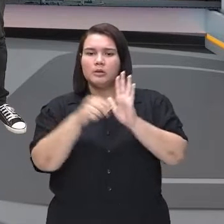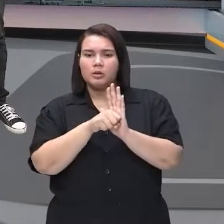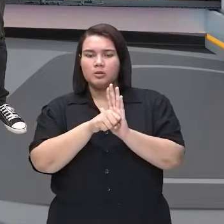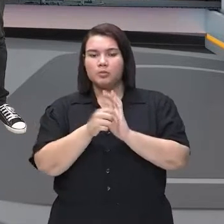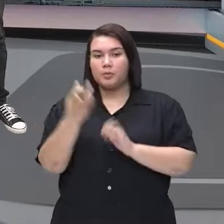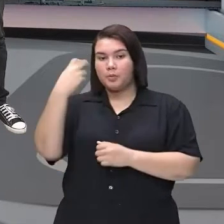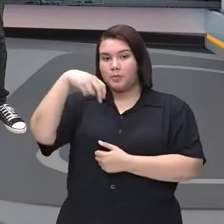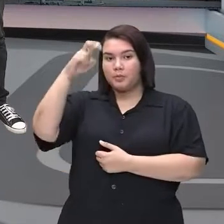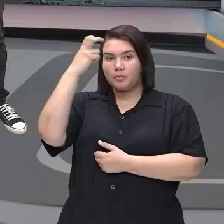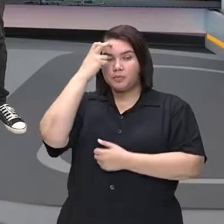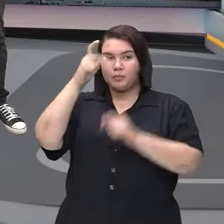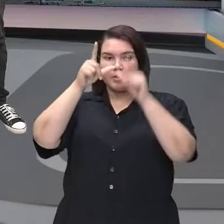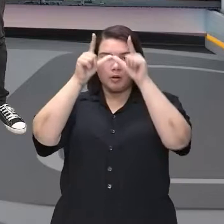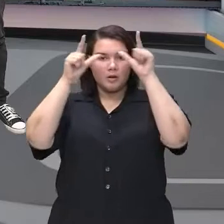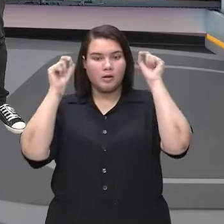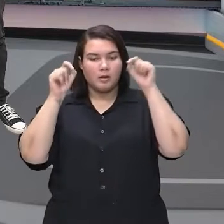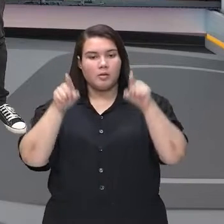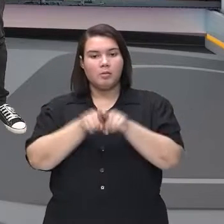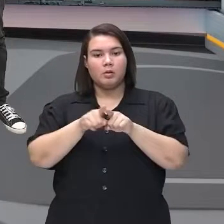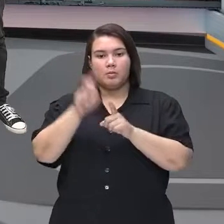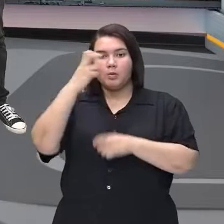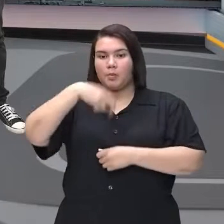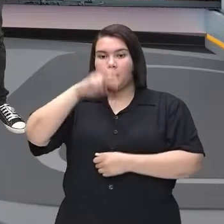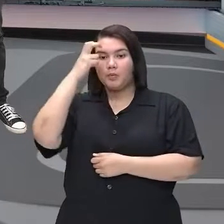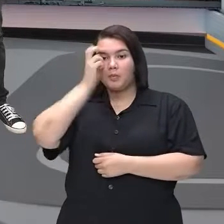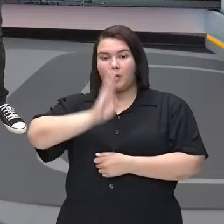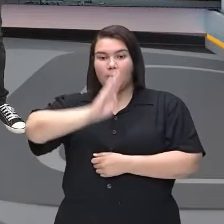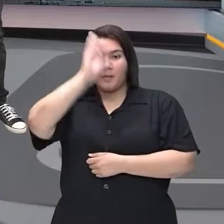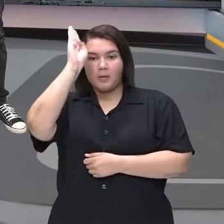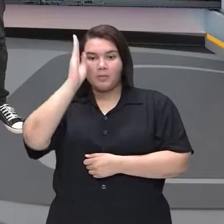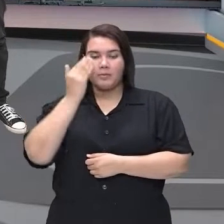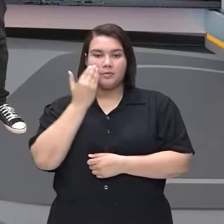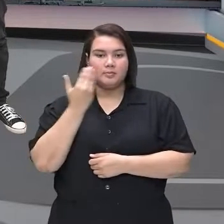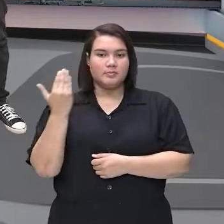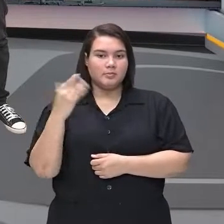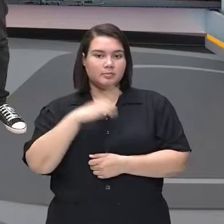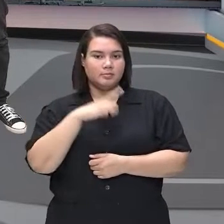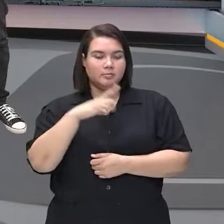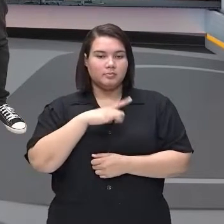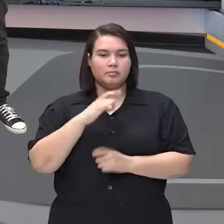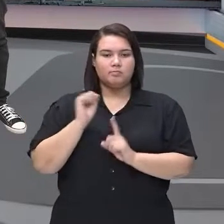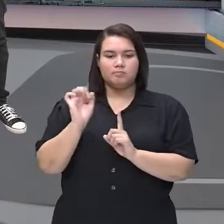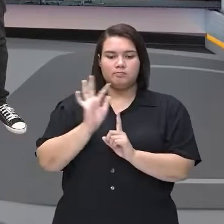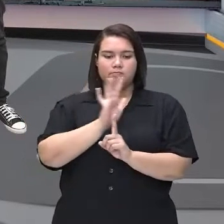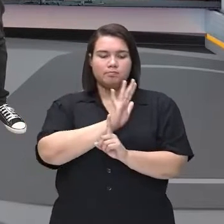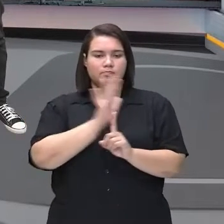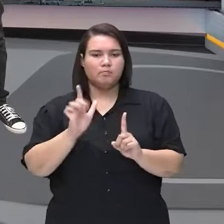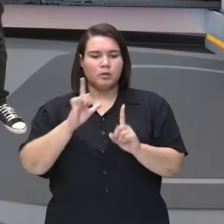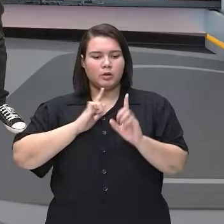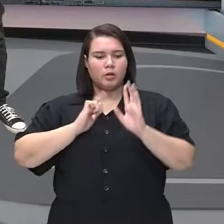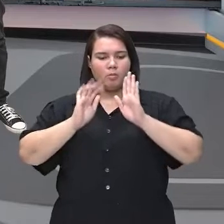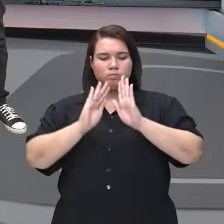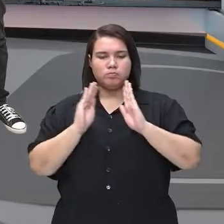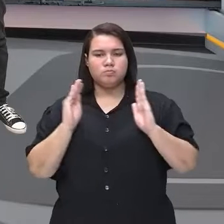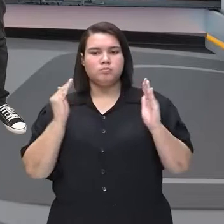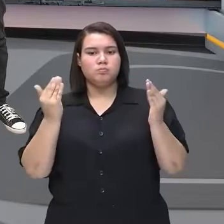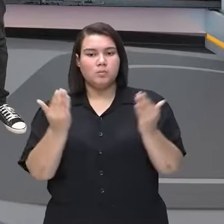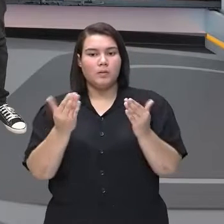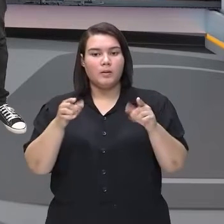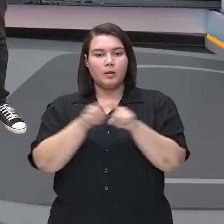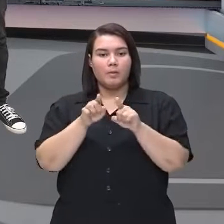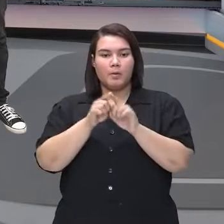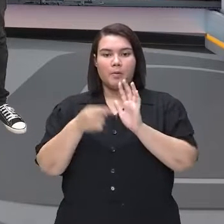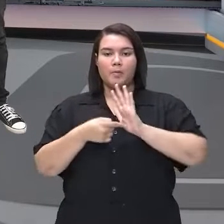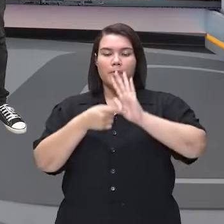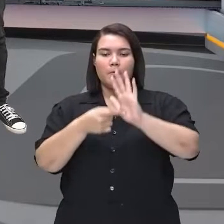da grega e da cultura romana, né? A gente está aqui, ó, atrás do Coliseu e a gente também tem aqui ao